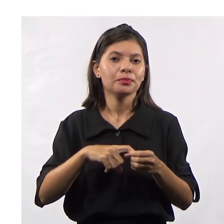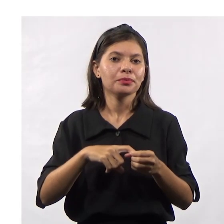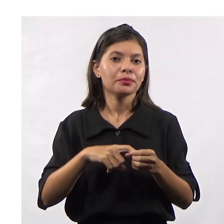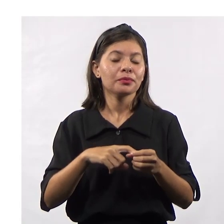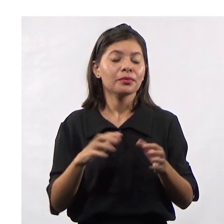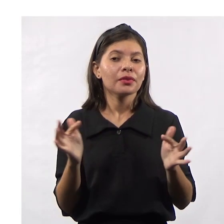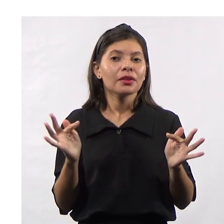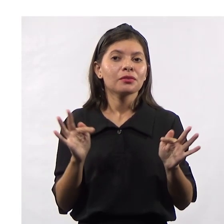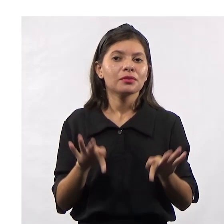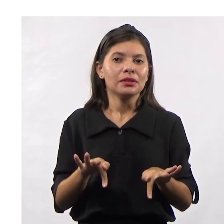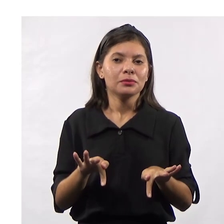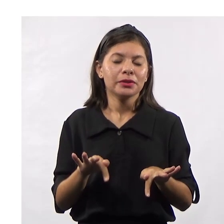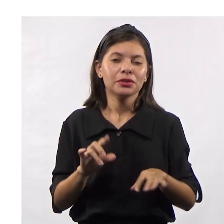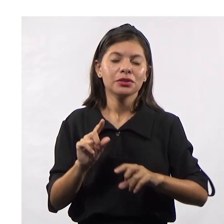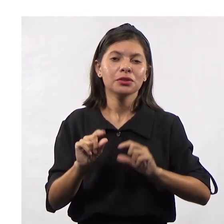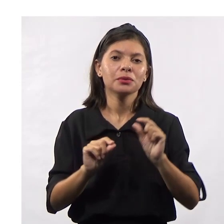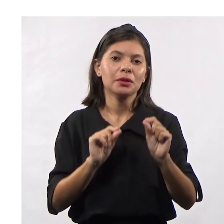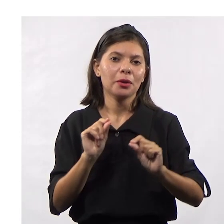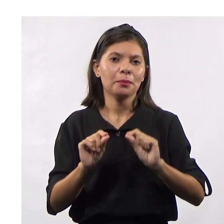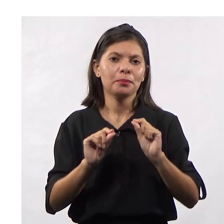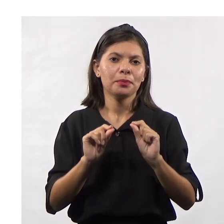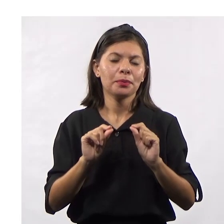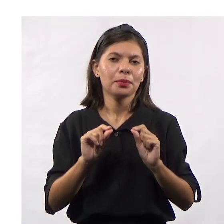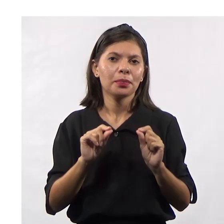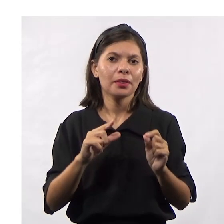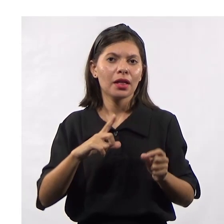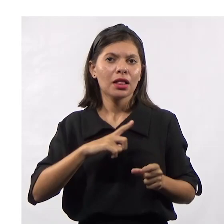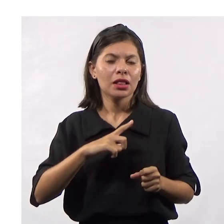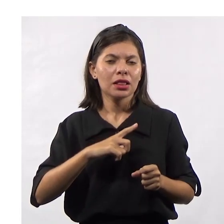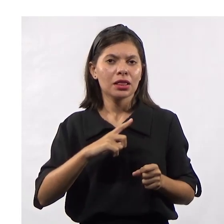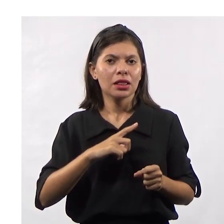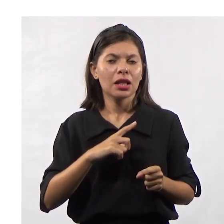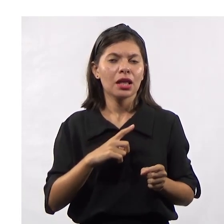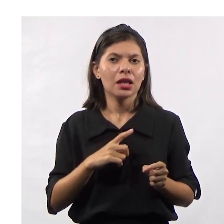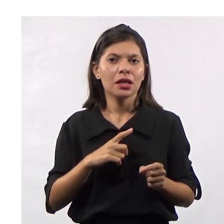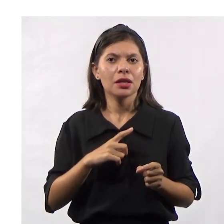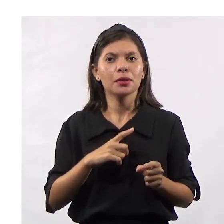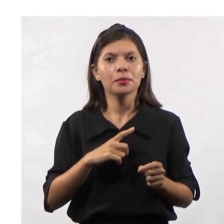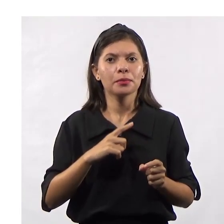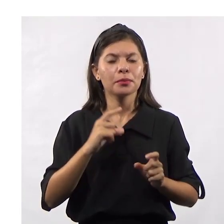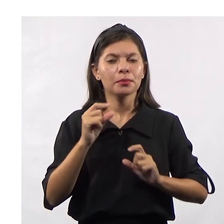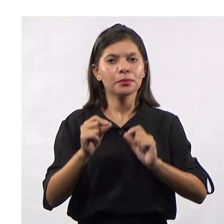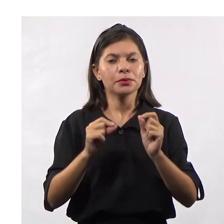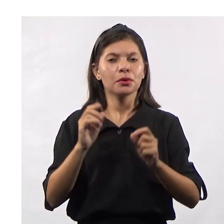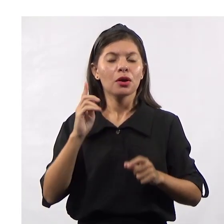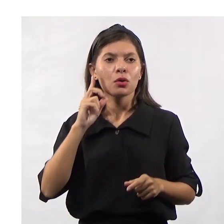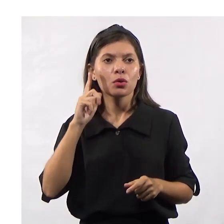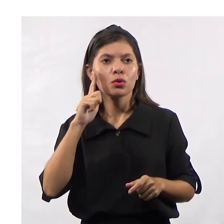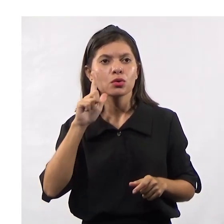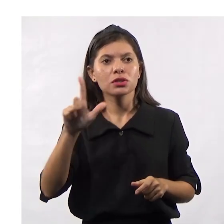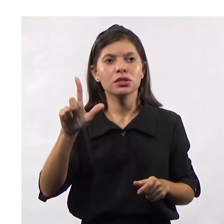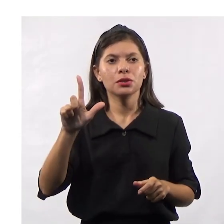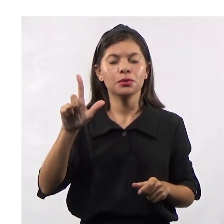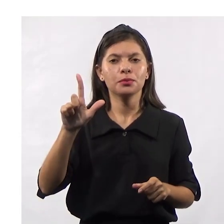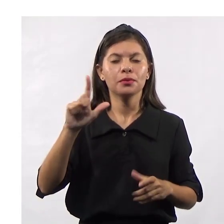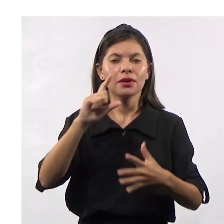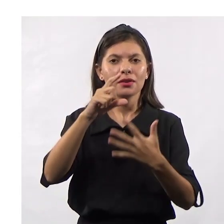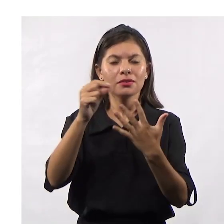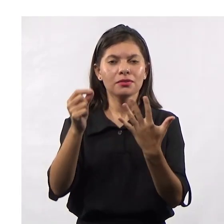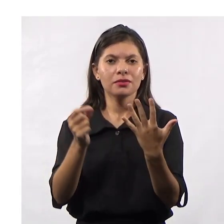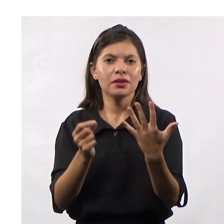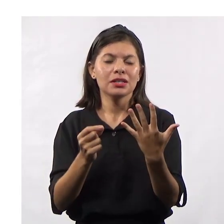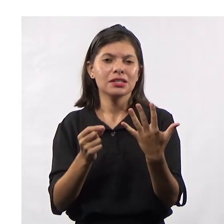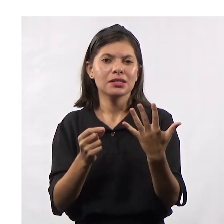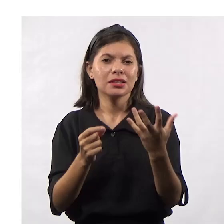Agora, finalmente, né? Então, ó, temos um vencedor. Temos um vencedor. Só agora vamos passar para a fase